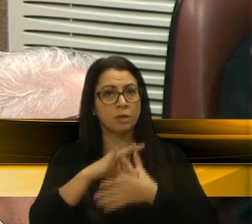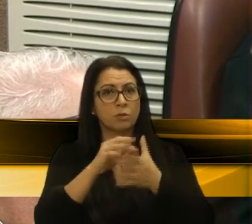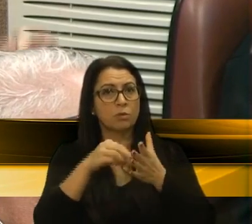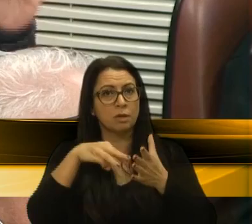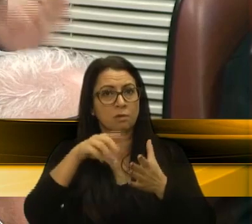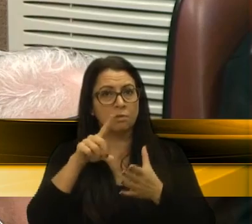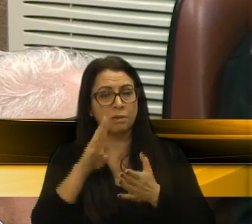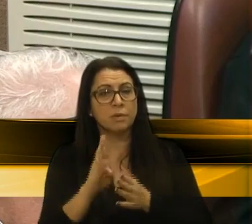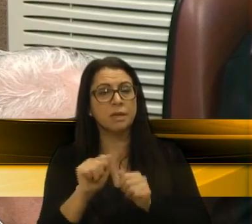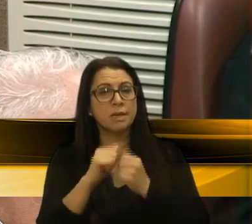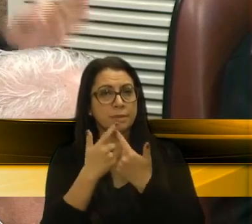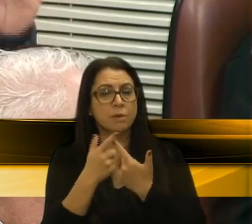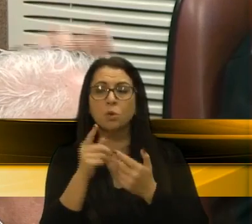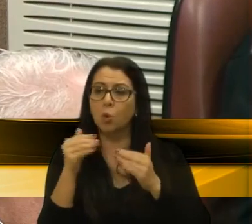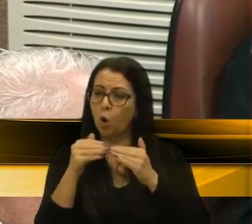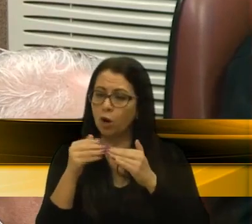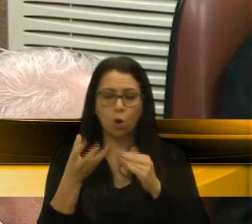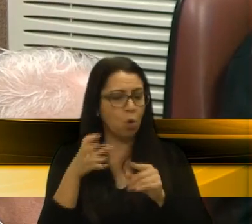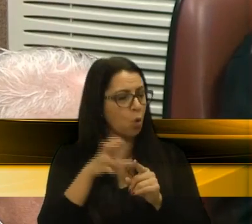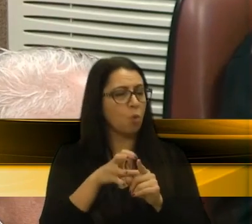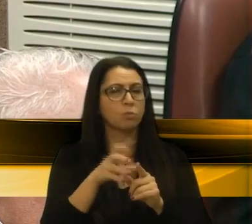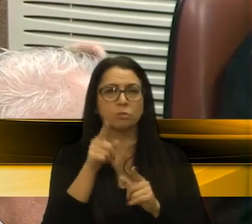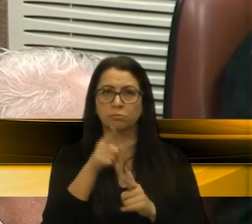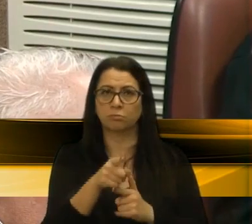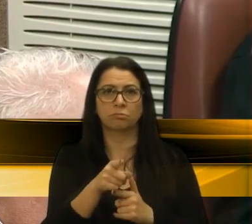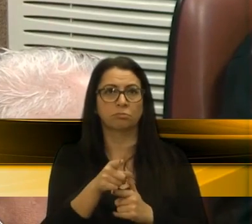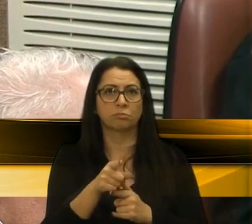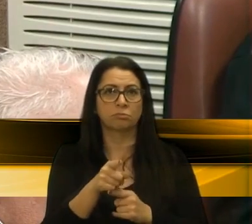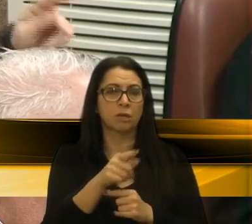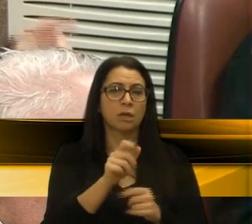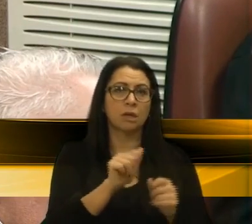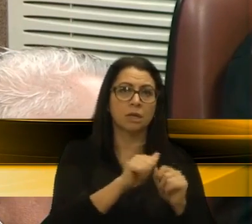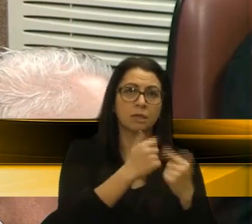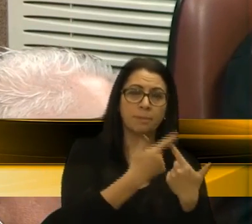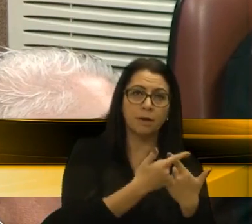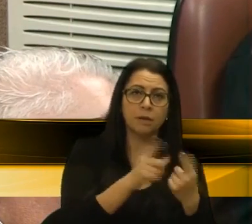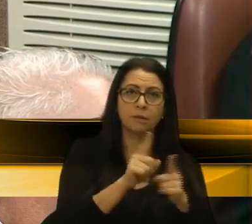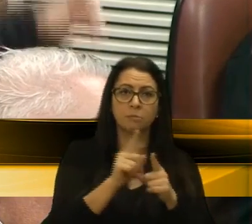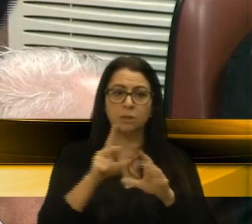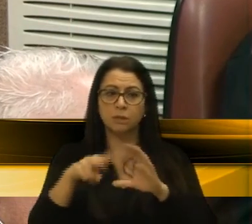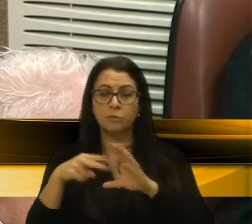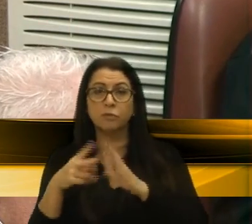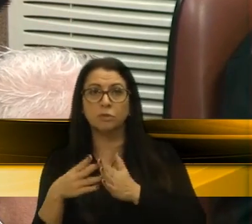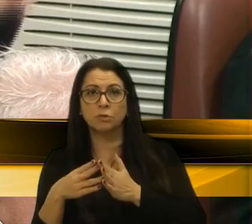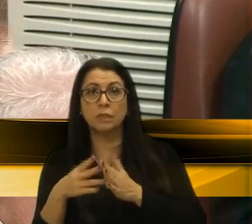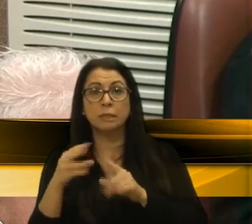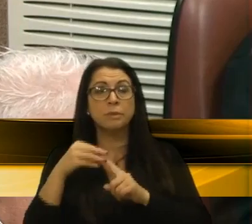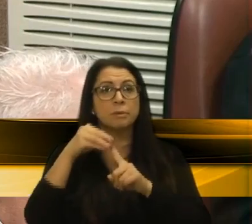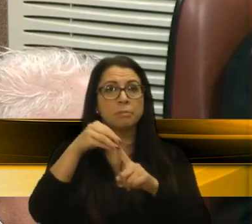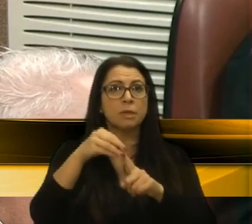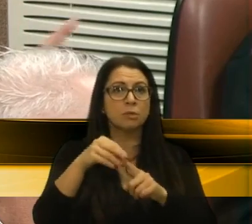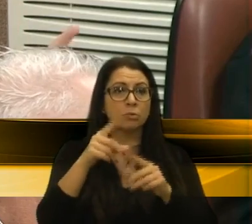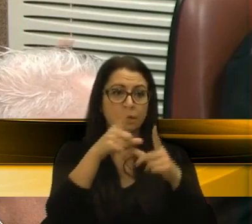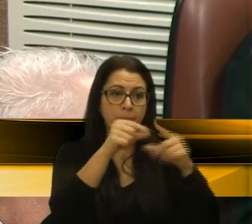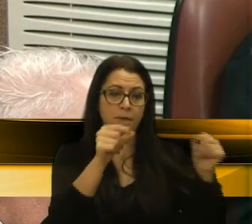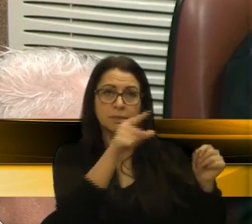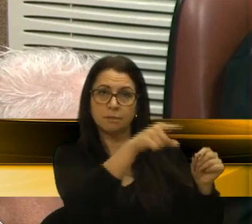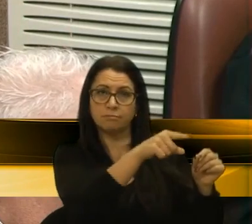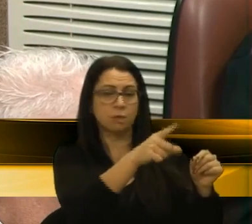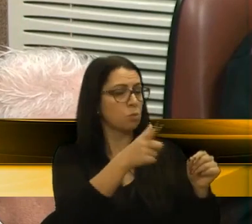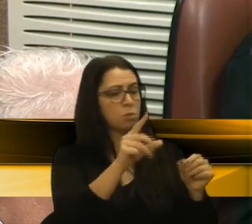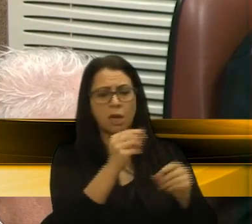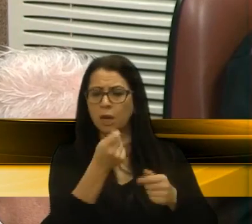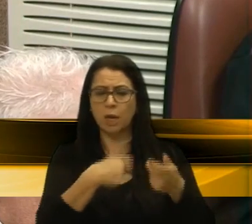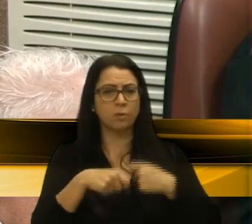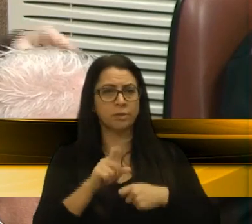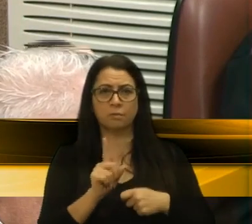Assembleia. Concordo com o senhor, sou contrário às emendas parlamentares, tanto na Assembleia como em câmaras de vereadores e principalmente em Brasília. Então, não tem que negociar